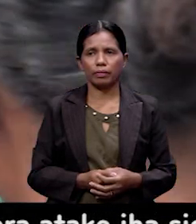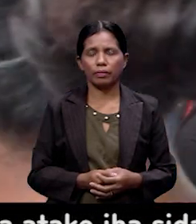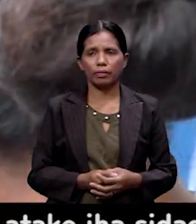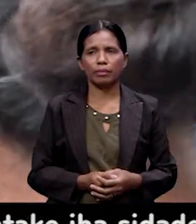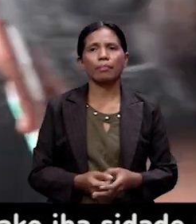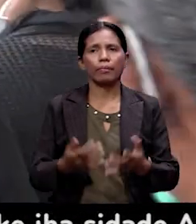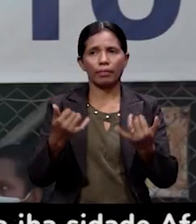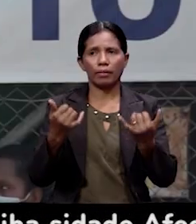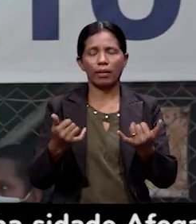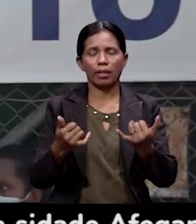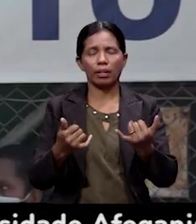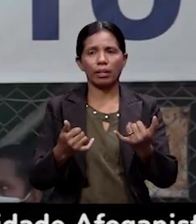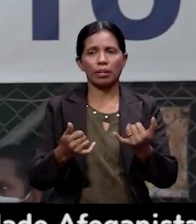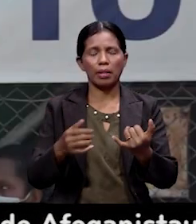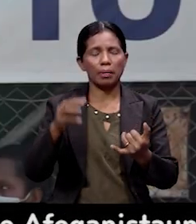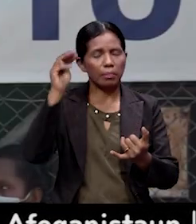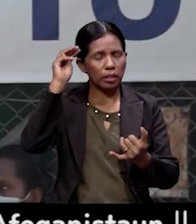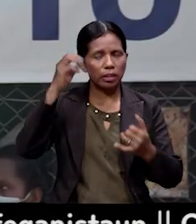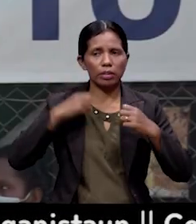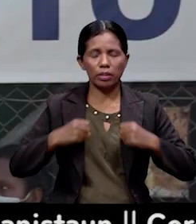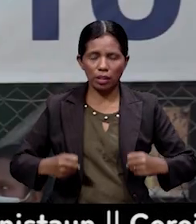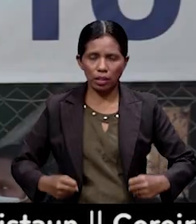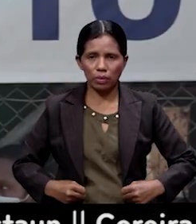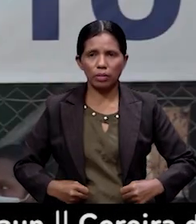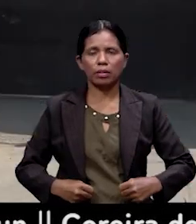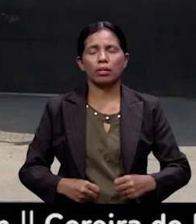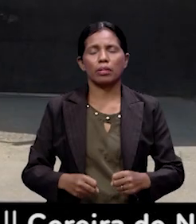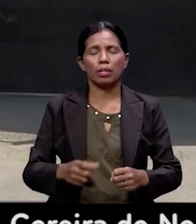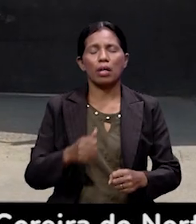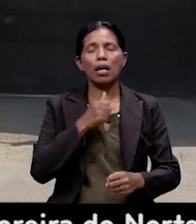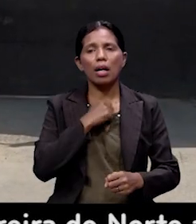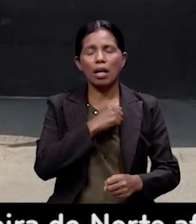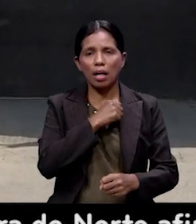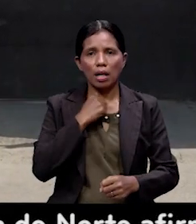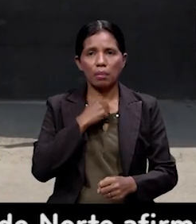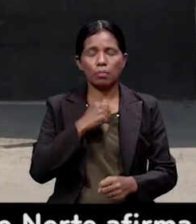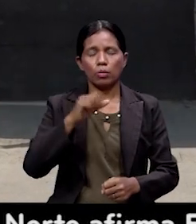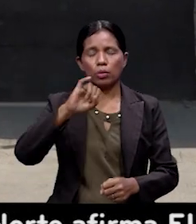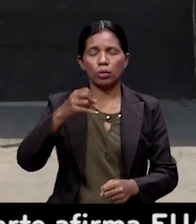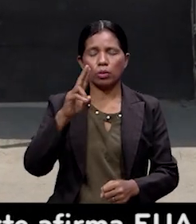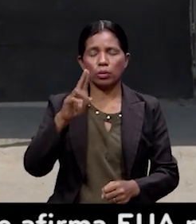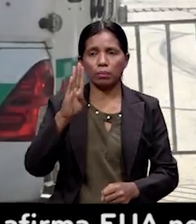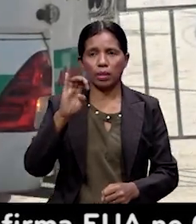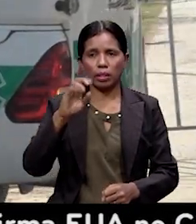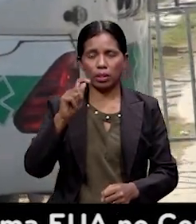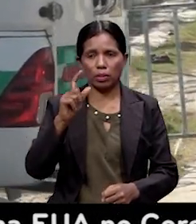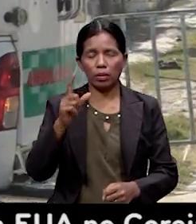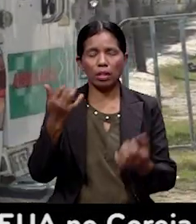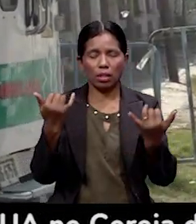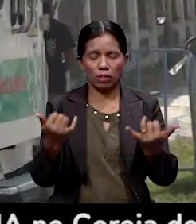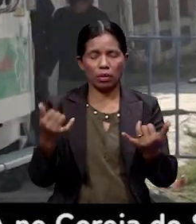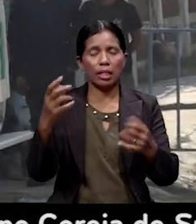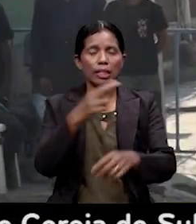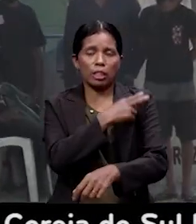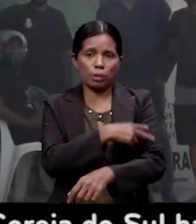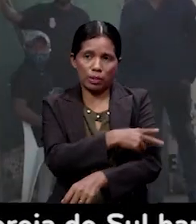Dedão, né? Ex-ministro Saúde Sérgio Lobo, no Padre Juvito do Rego, Macalau rela tratamento intensivo